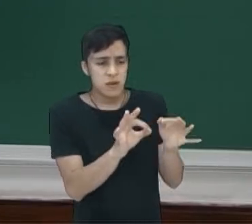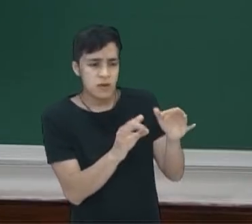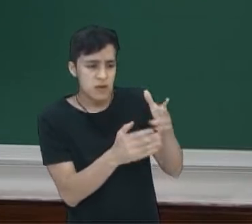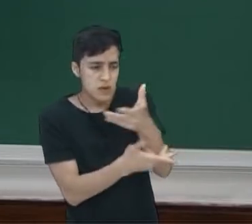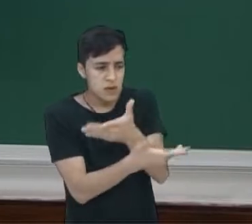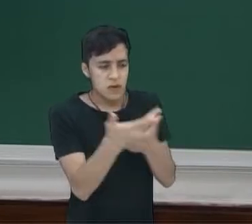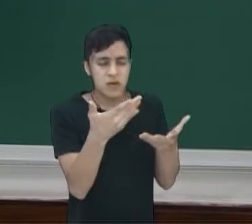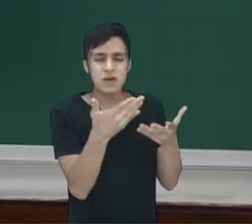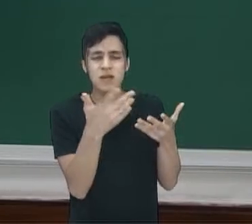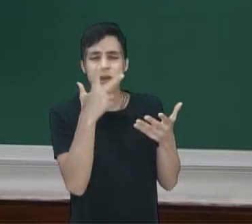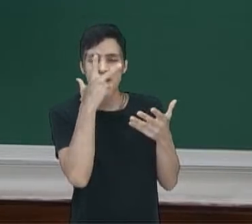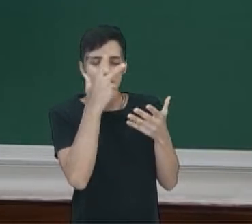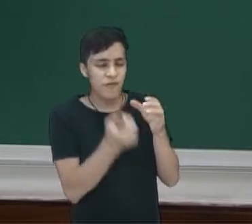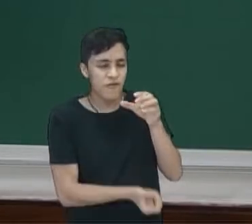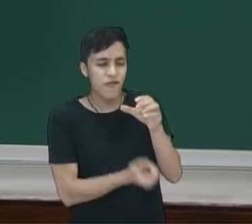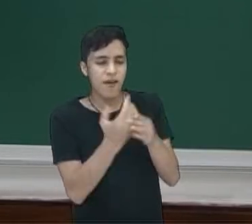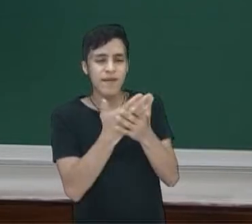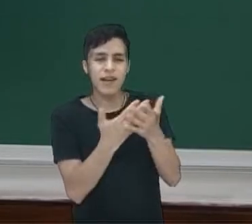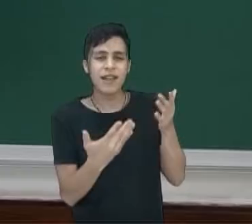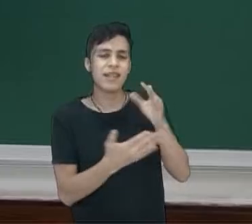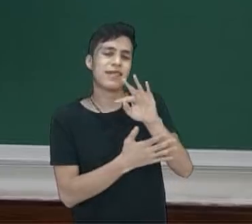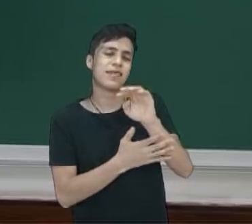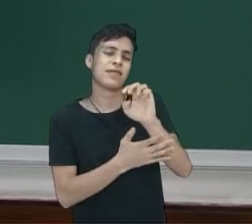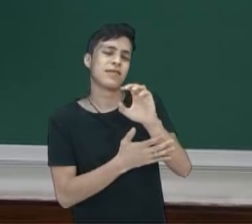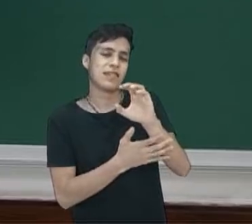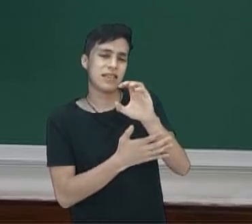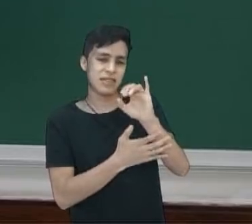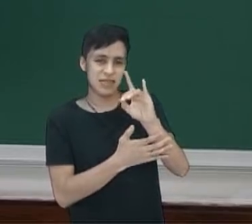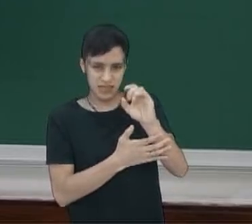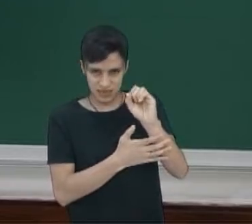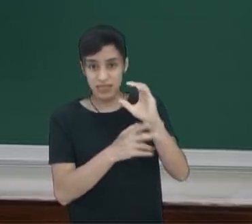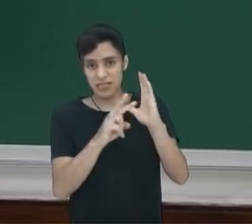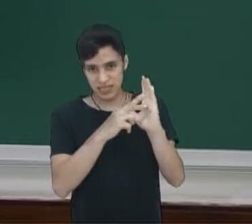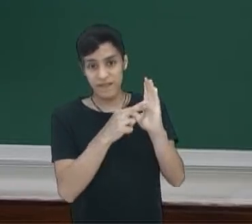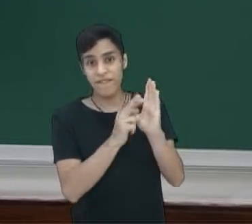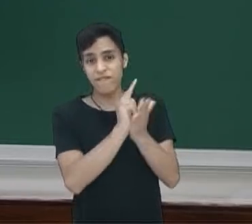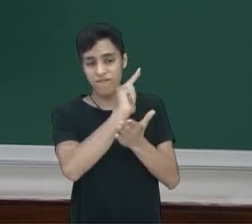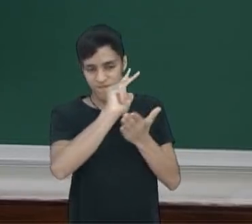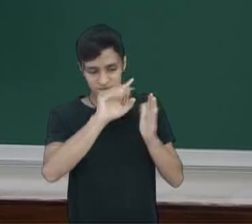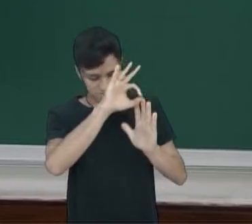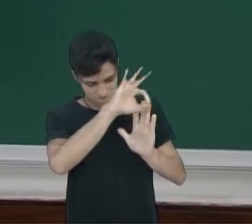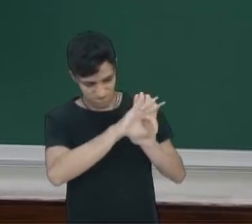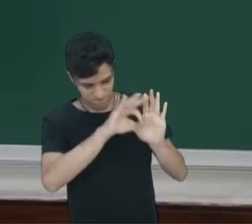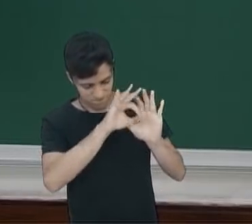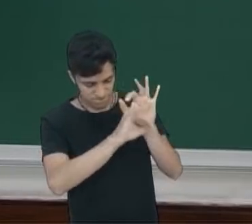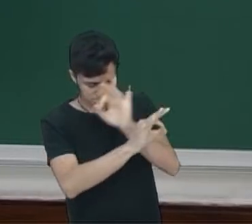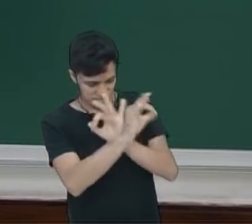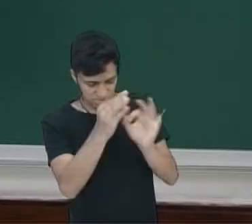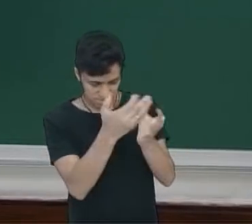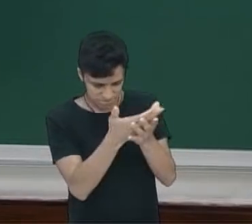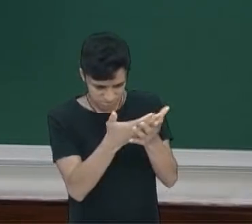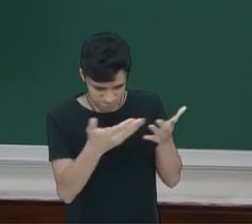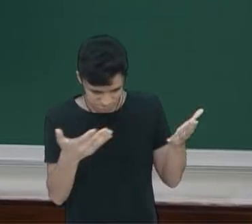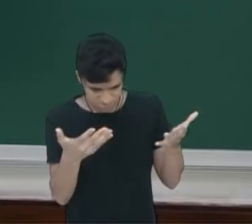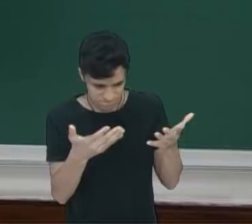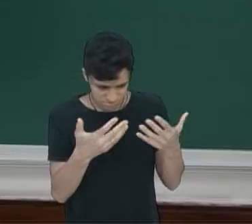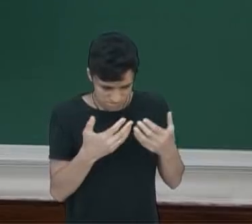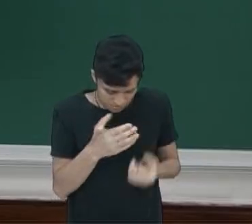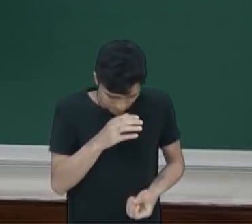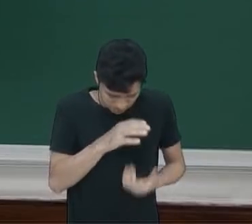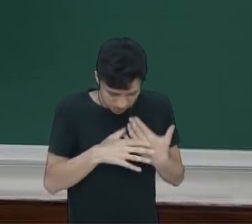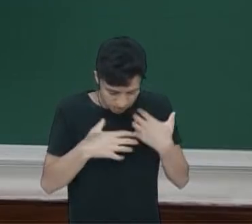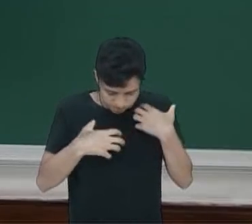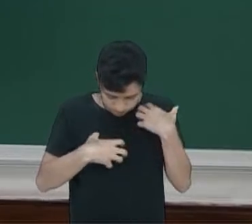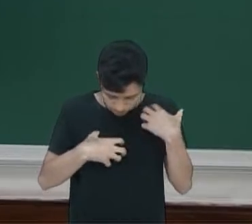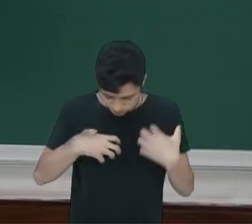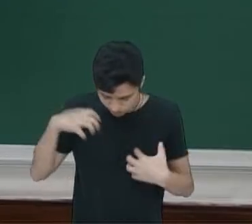tecidos. Esses tecidos, por sua vez, que são conjuntos de células, eles vão dar origem aos órgãos